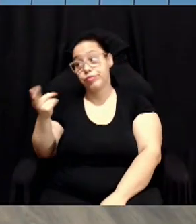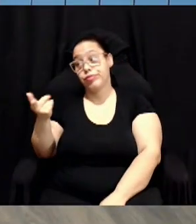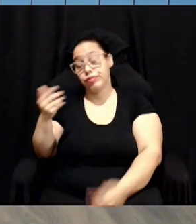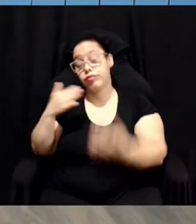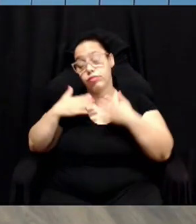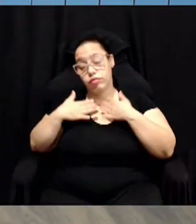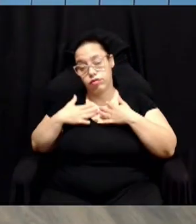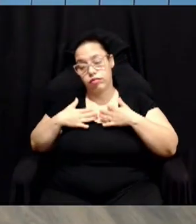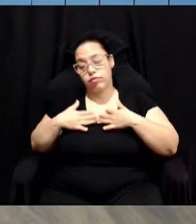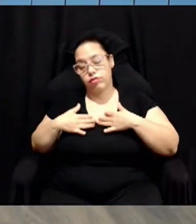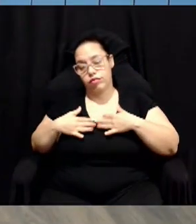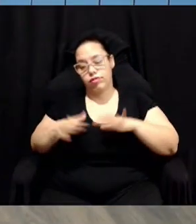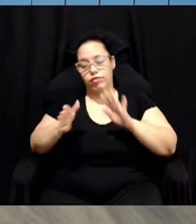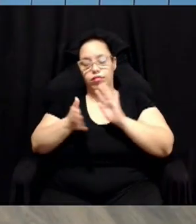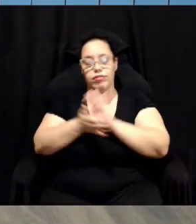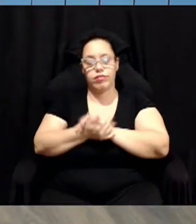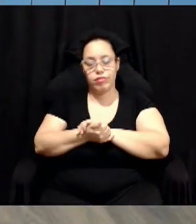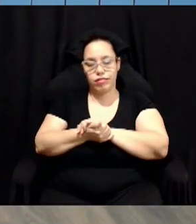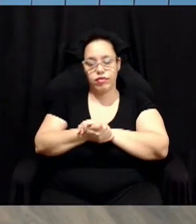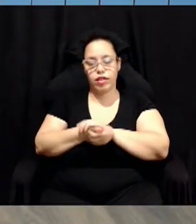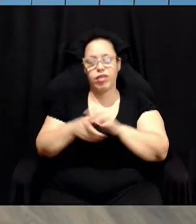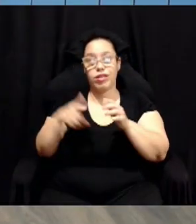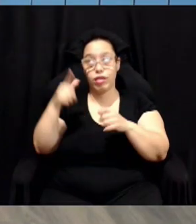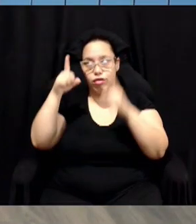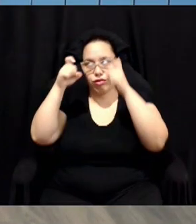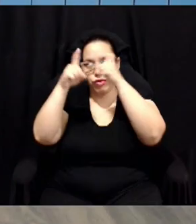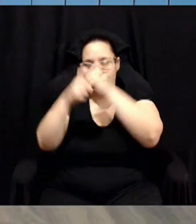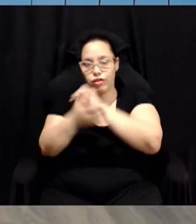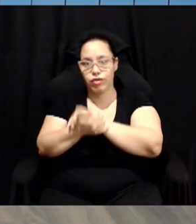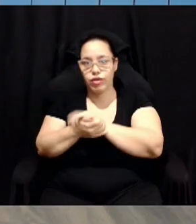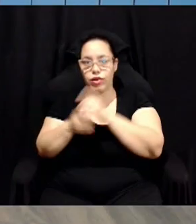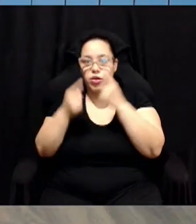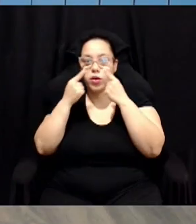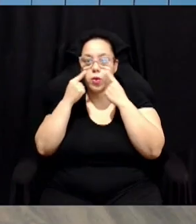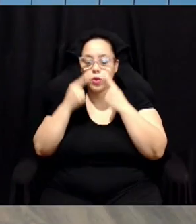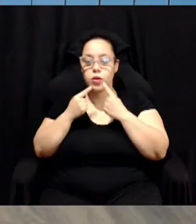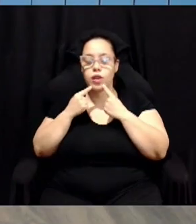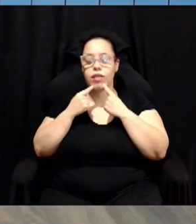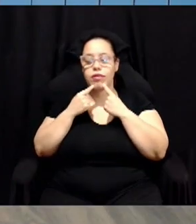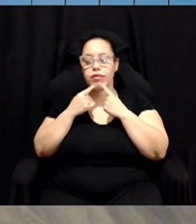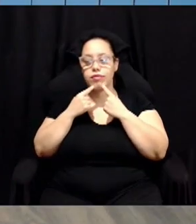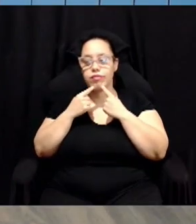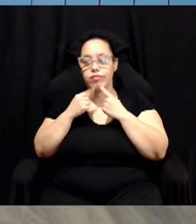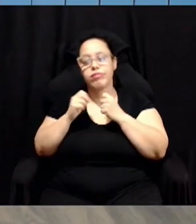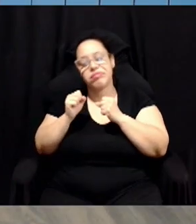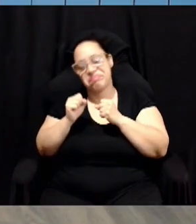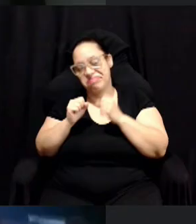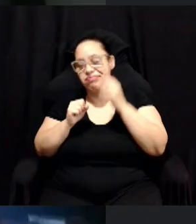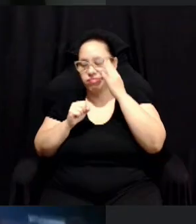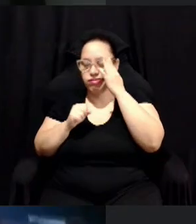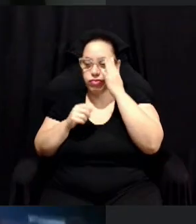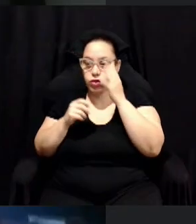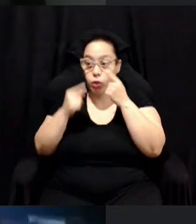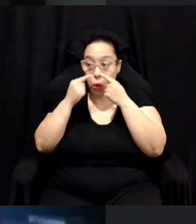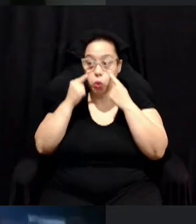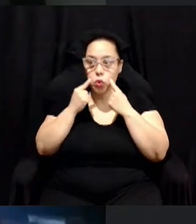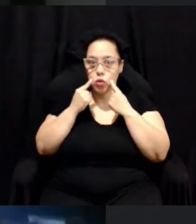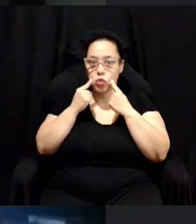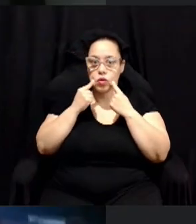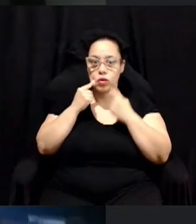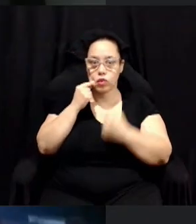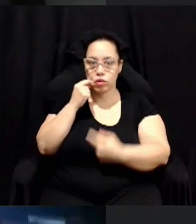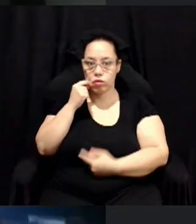possível. Porque já é puxado. Então, chorar, dá vontade de chorar às vezes, lógico que dá. Todo ser humano chora. Ainda mais a gente que tem uma